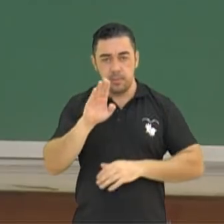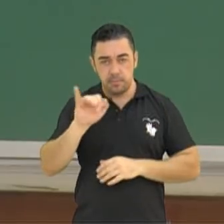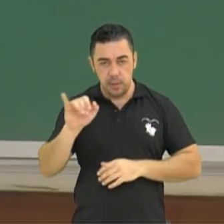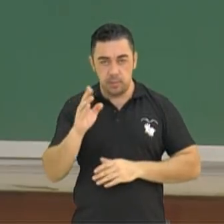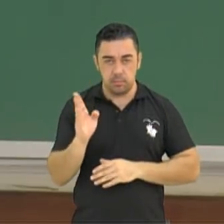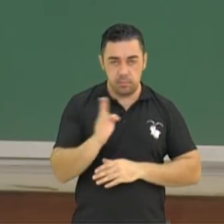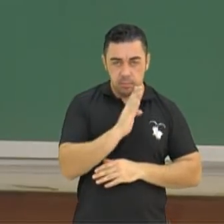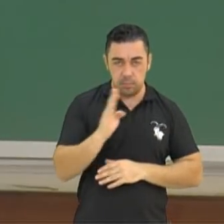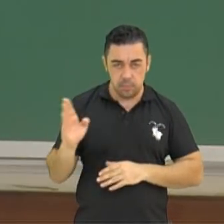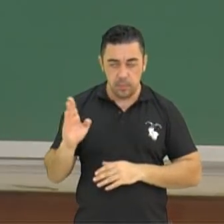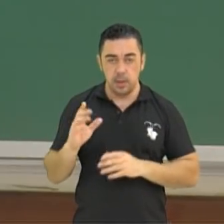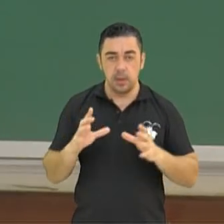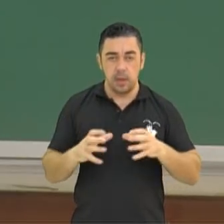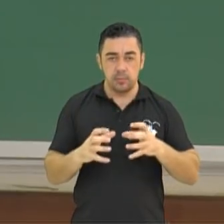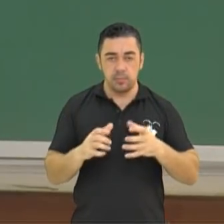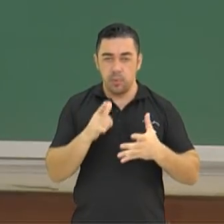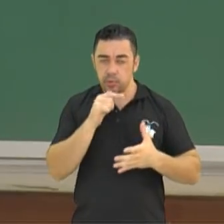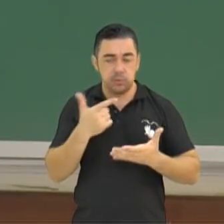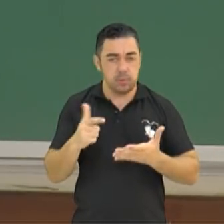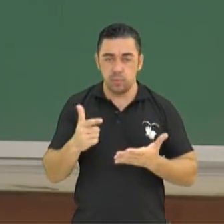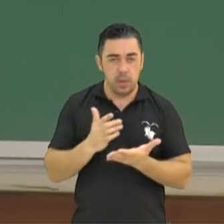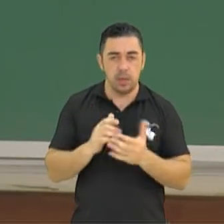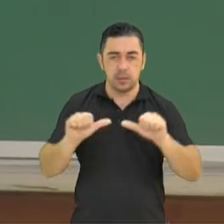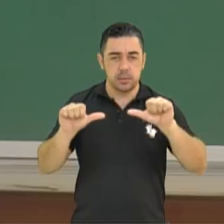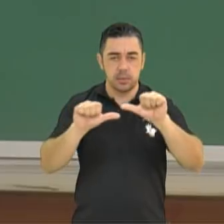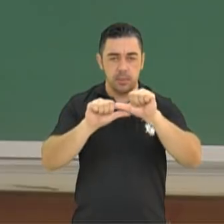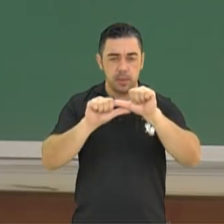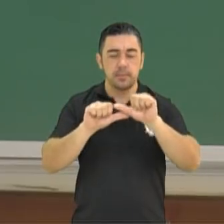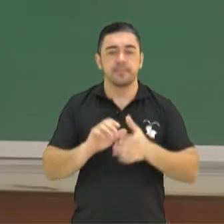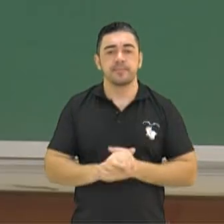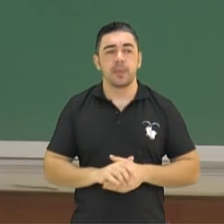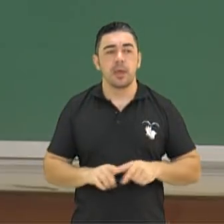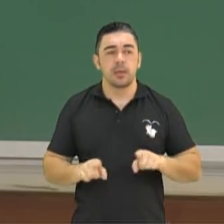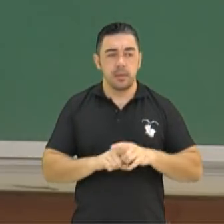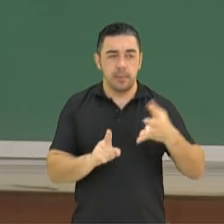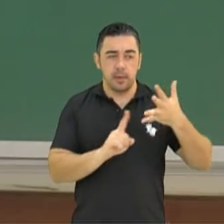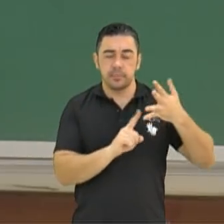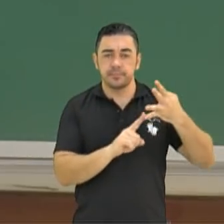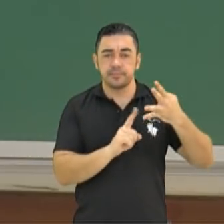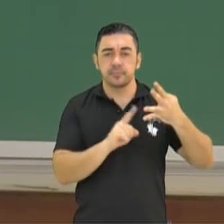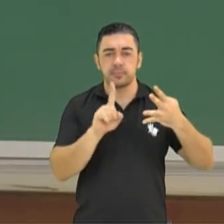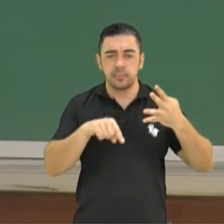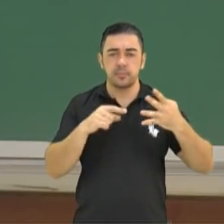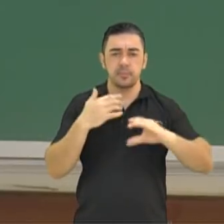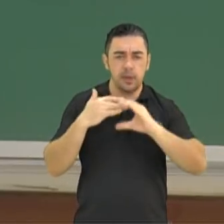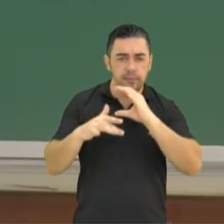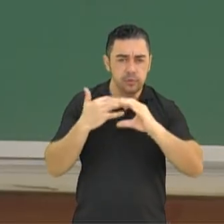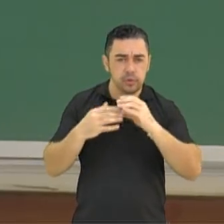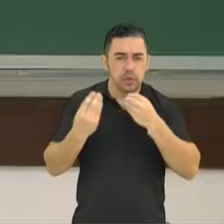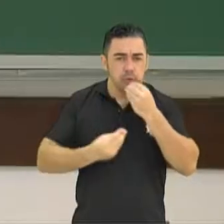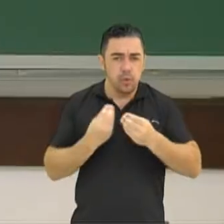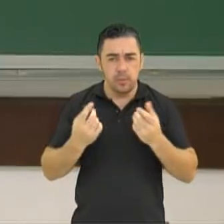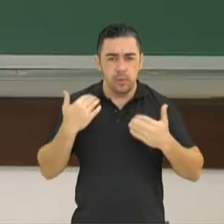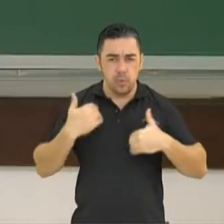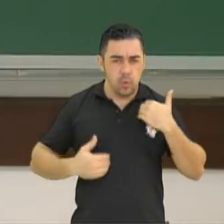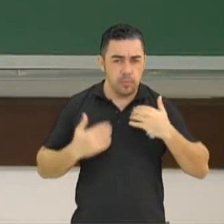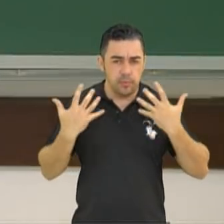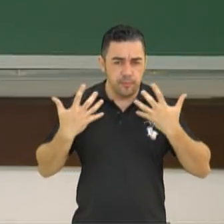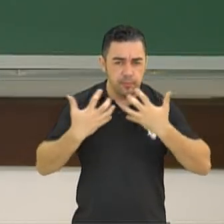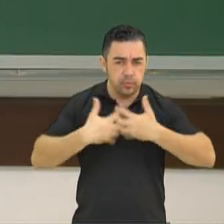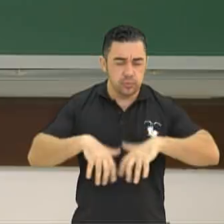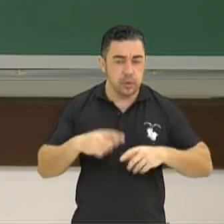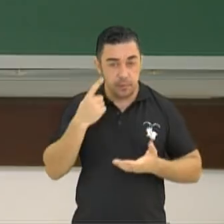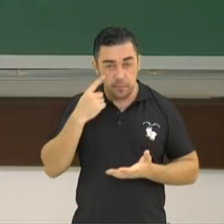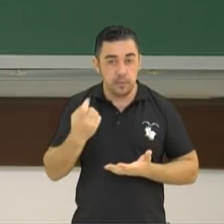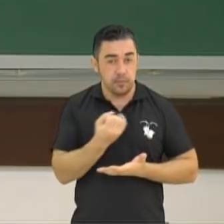que as esponjas são assimétricas, e ainda um pouco de fisiologia, que é essa parte da reprodução, da excreção, respiração e digestão. Então, a gente viu